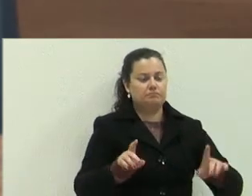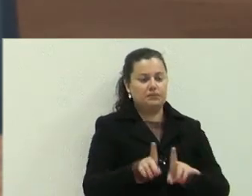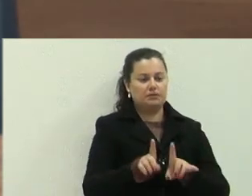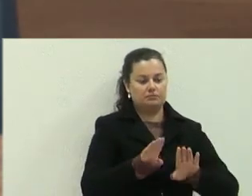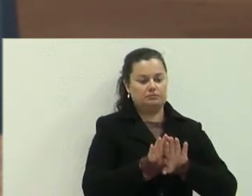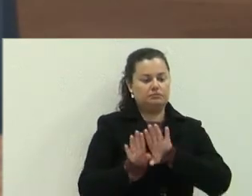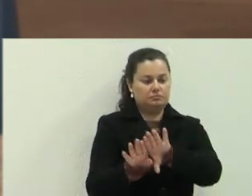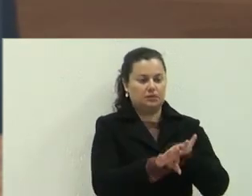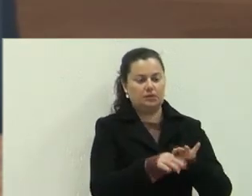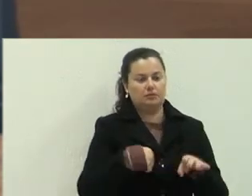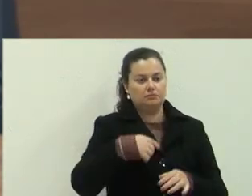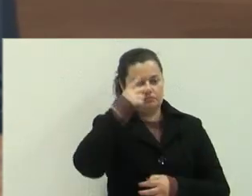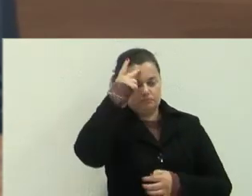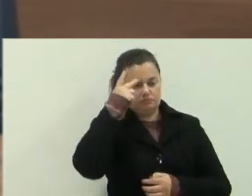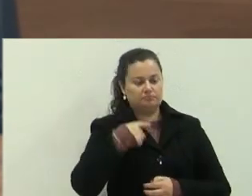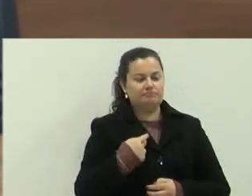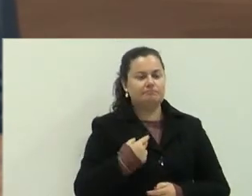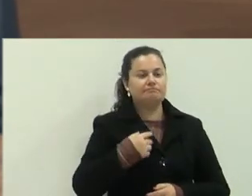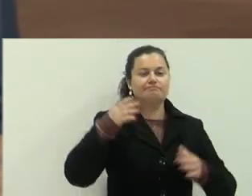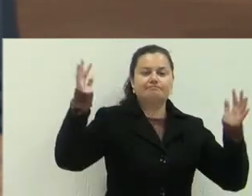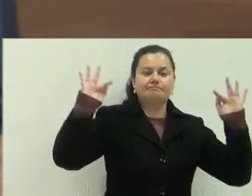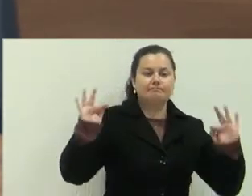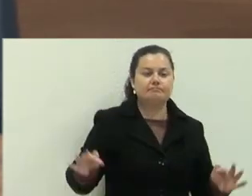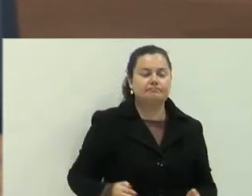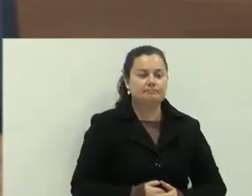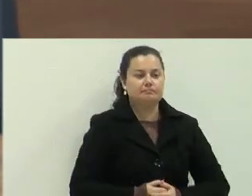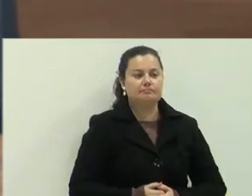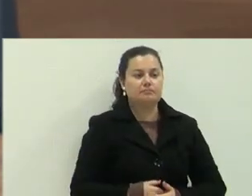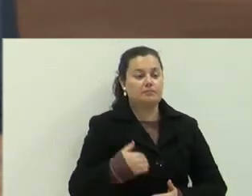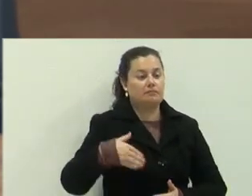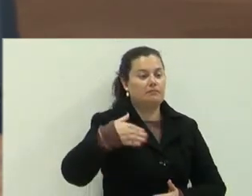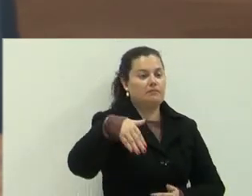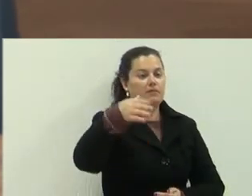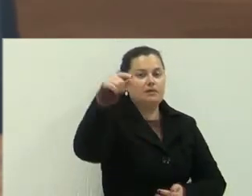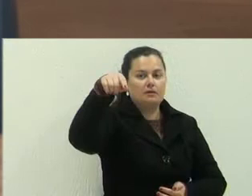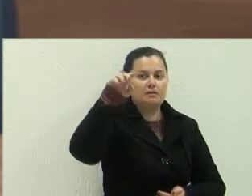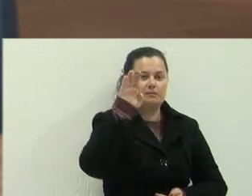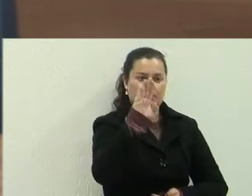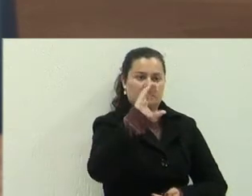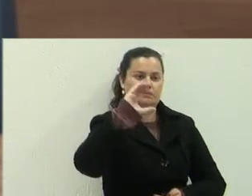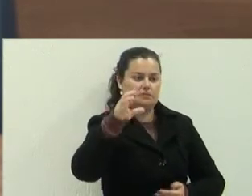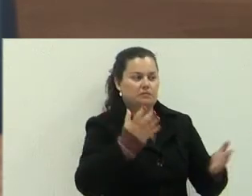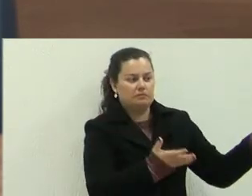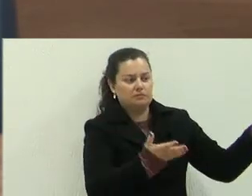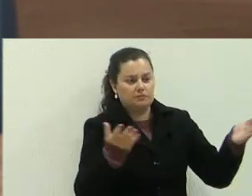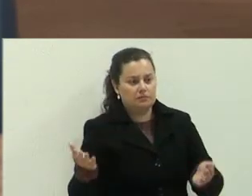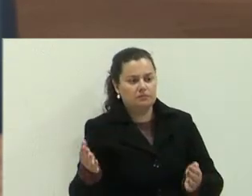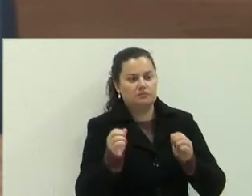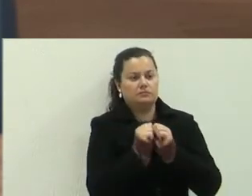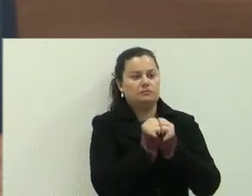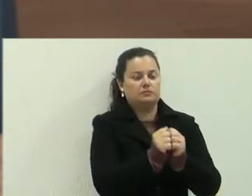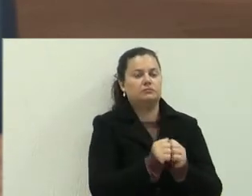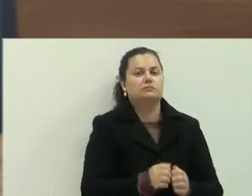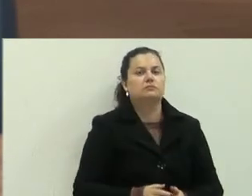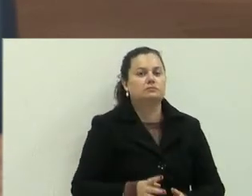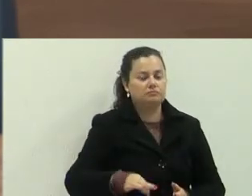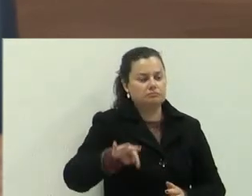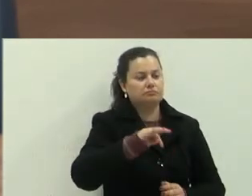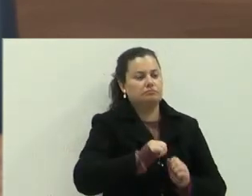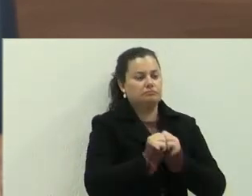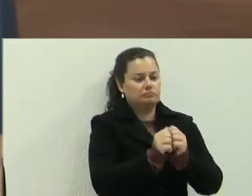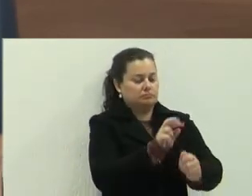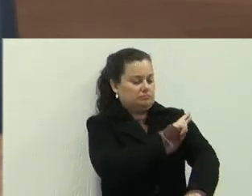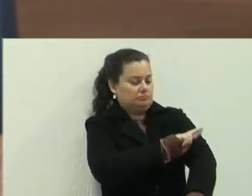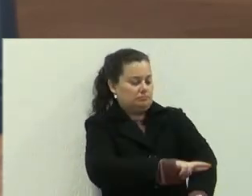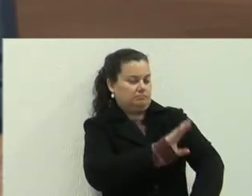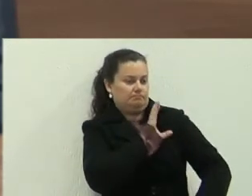poder participar lá também, lá em Florianópolis. Em breve também teremos aqui em Balneário Camboriú e convido a todos para participar e levantar essa bandeira também por todo amor e